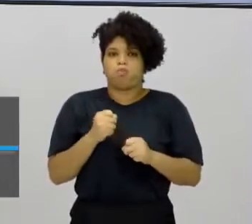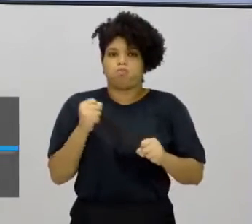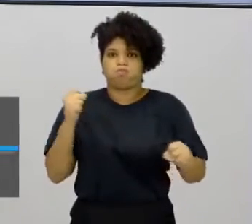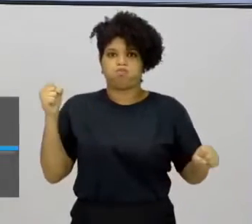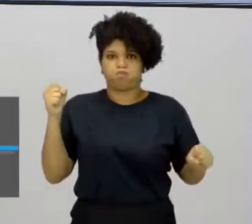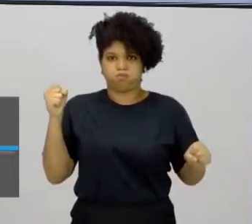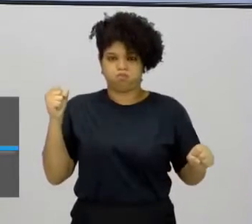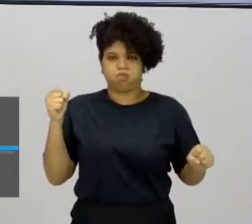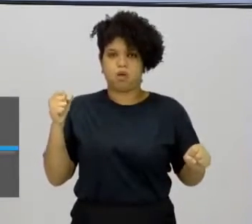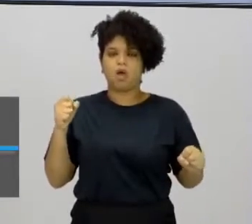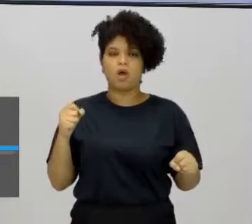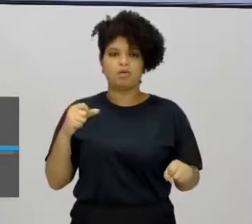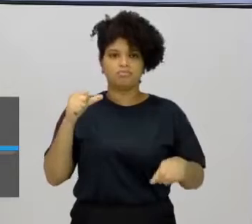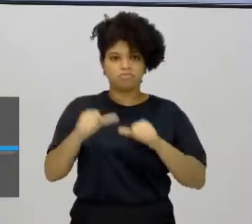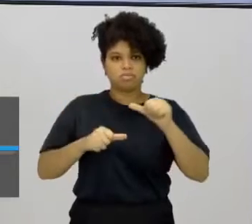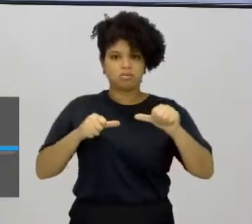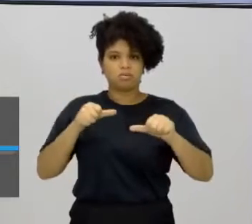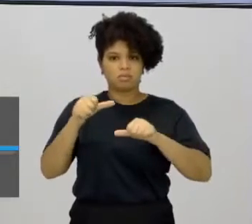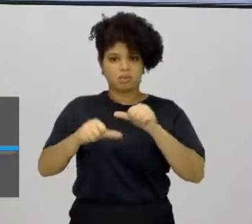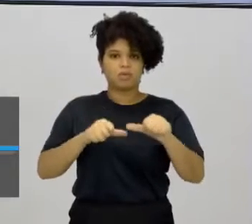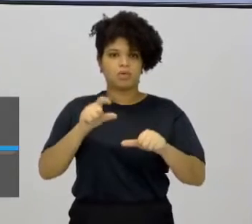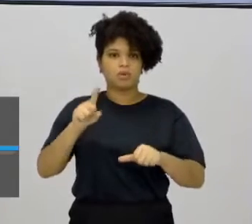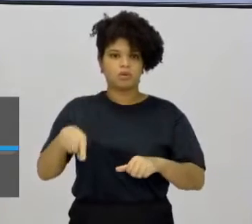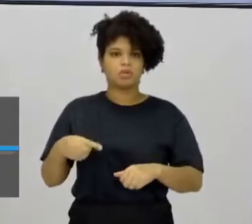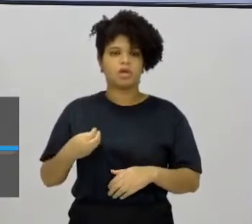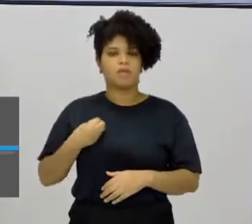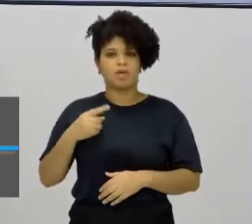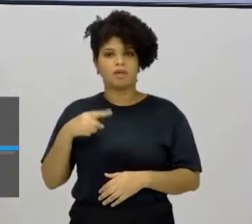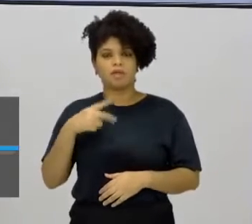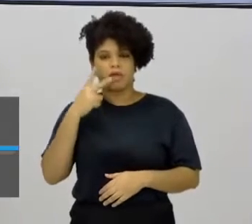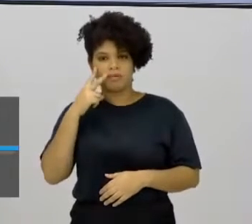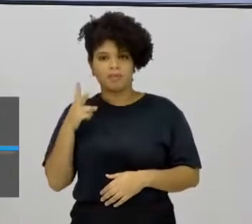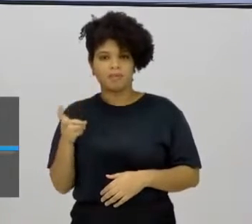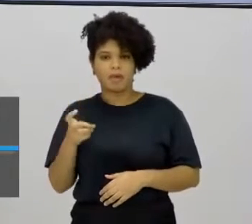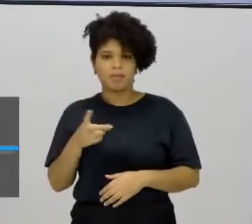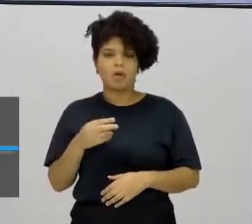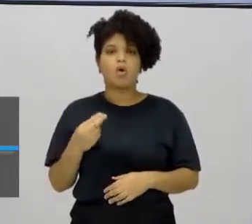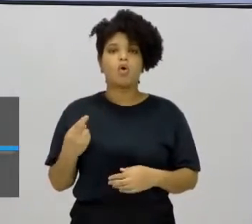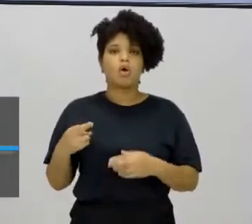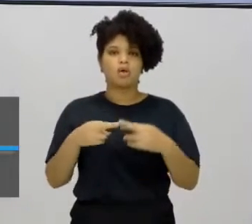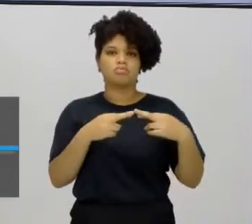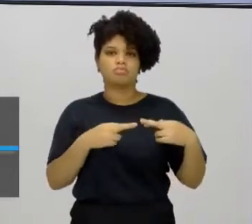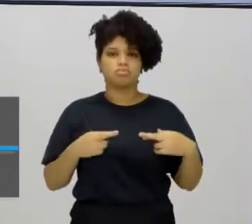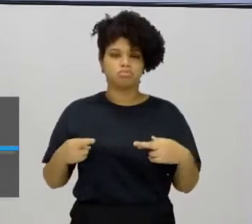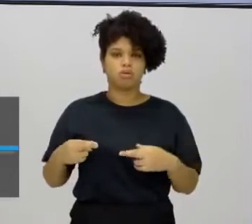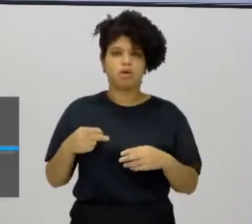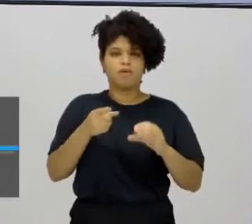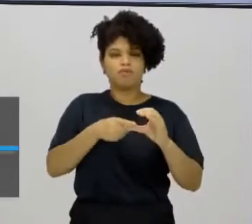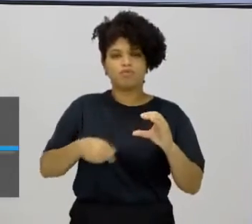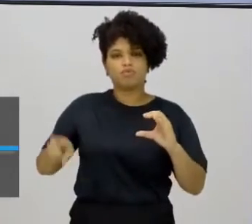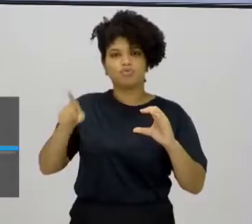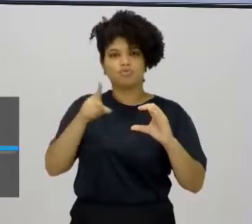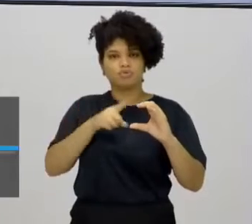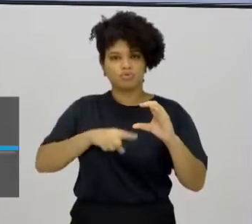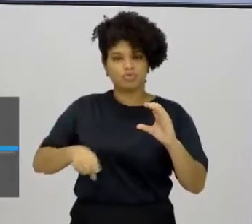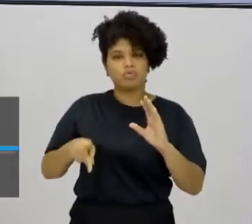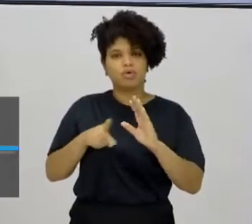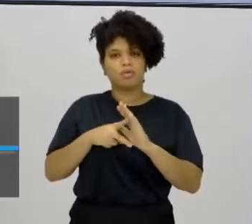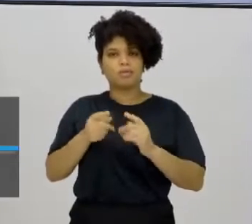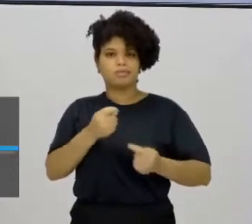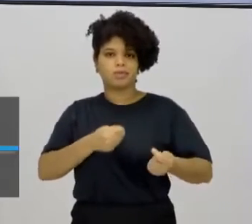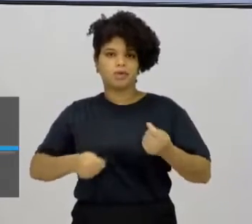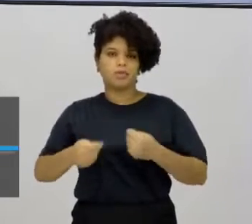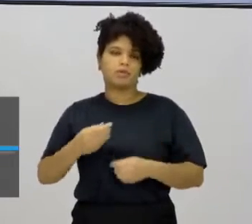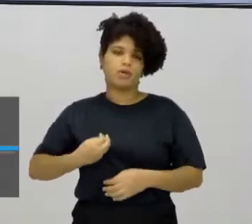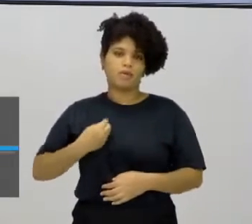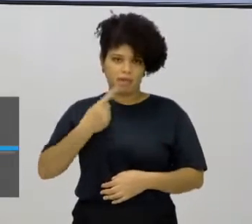em transnacionais, tudo isso aí o quê? Para gerar esse processo de redes e de fluxos comerciais que nós temos hoje.